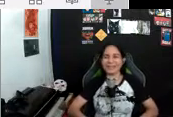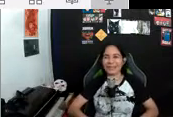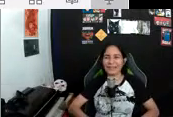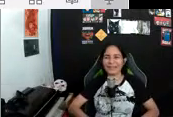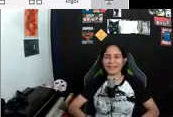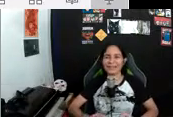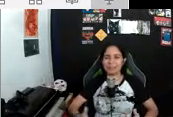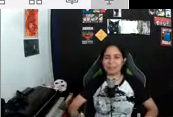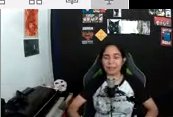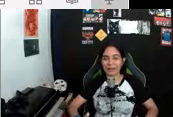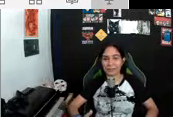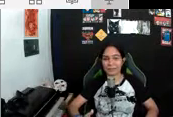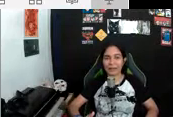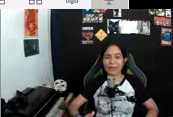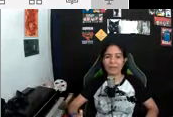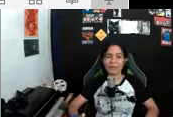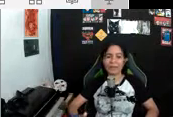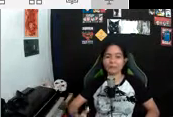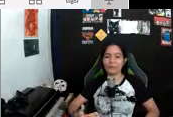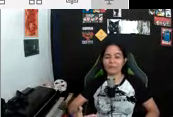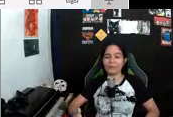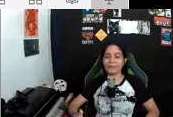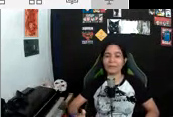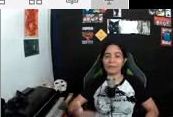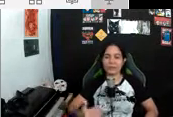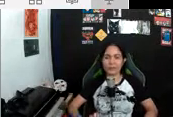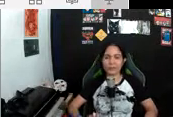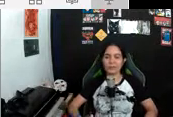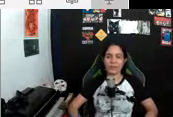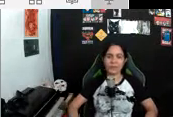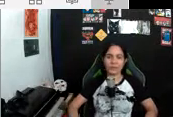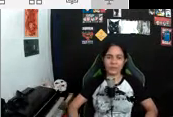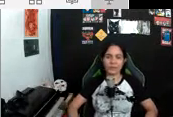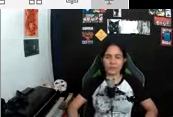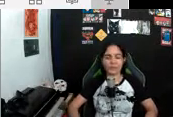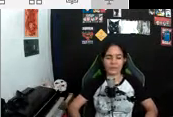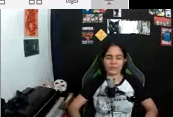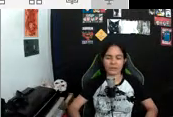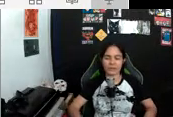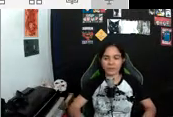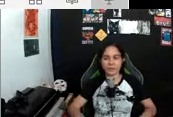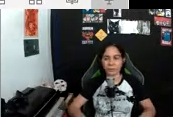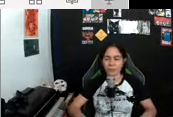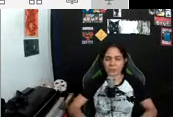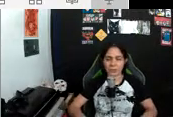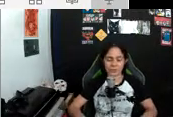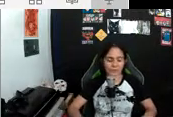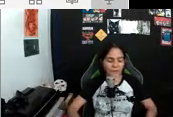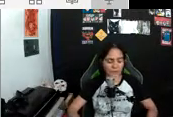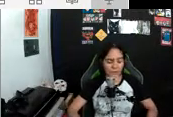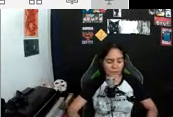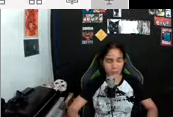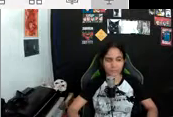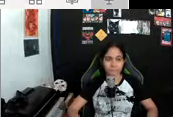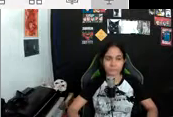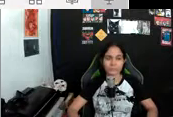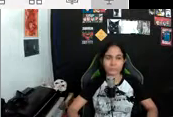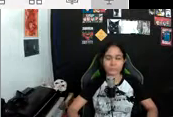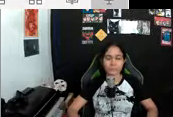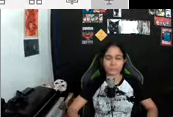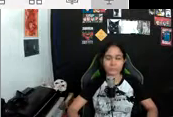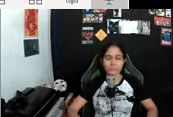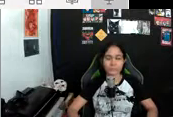né, desde o início, as profissões que existiam, né, desde o início, e a gente vai falar um pouco de cada uma delas agora.